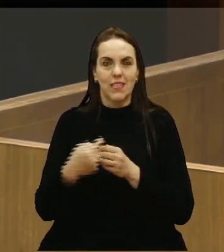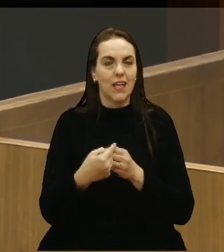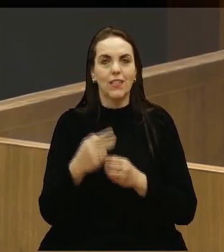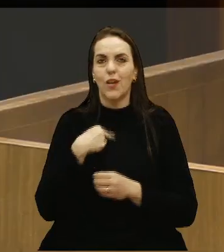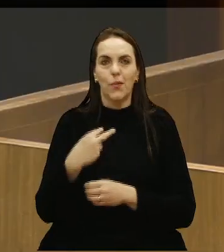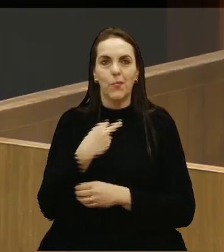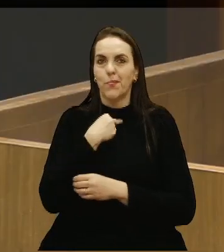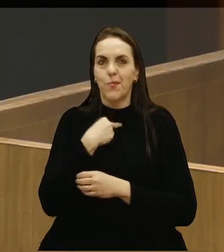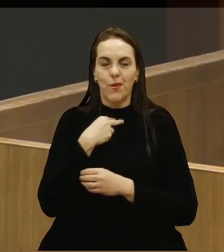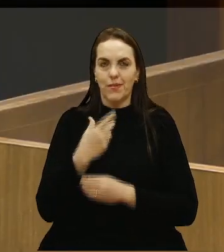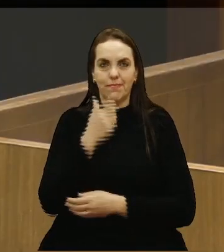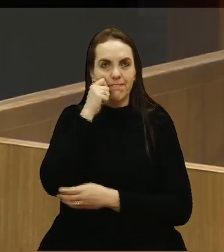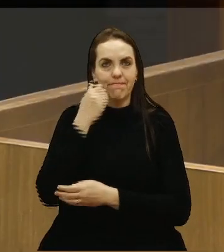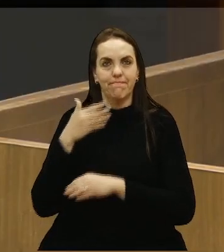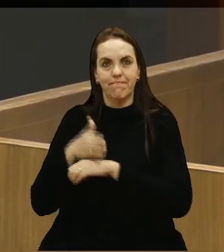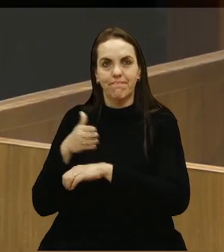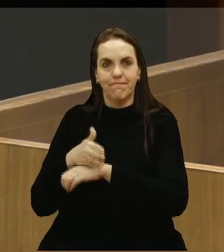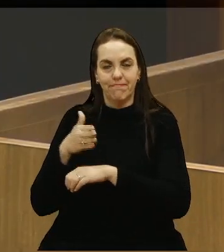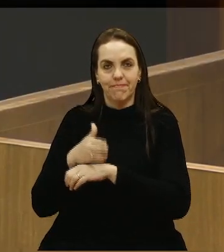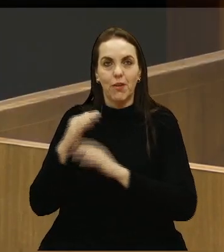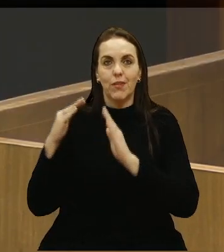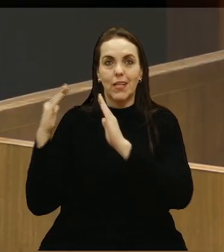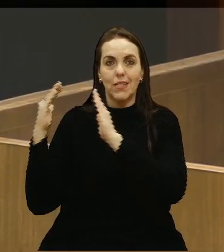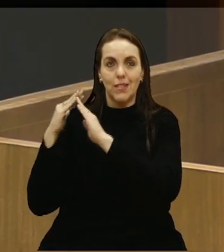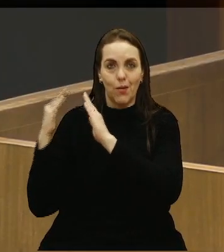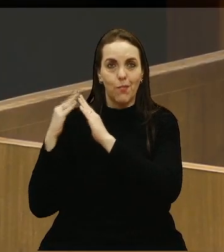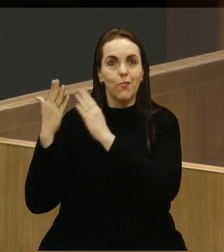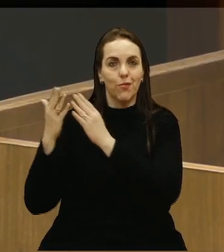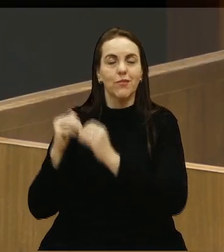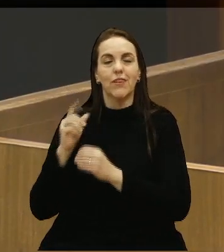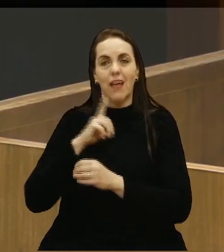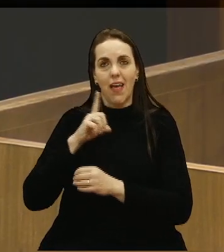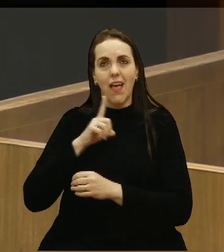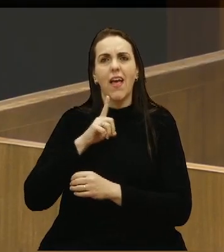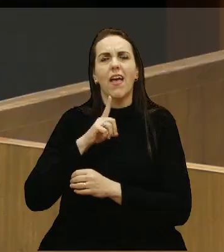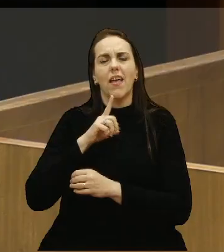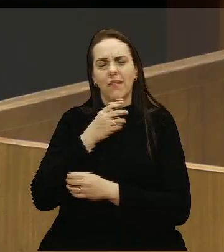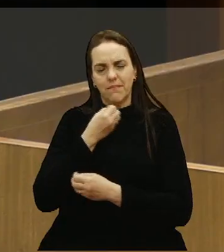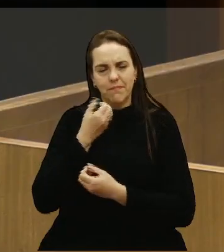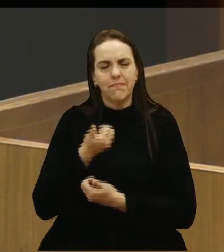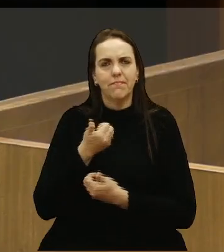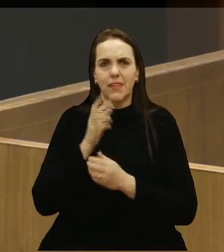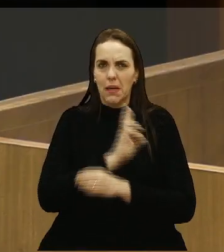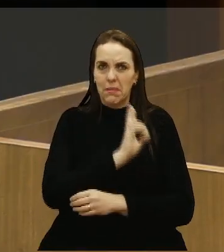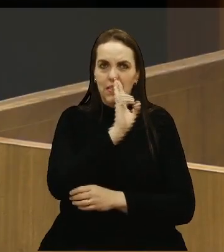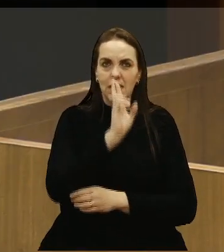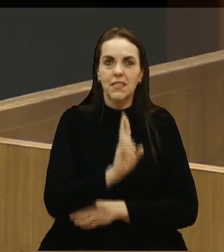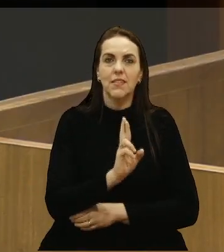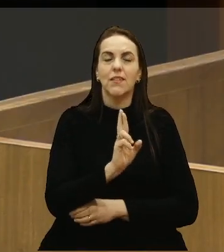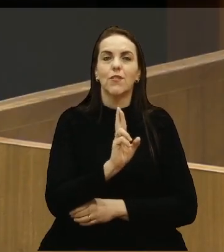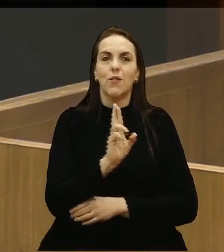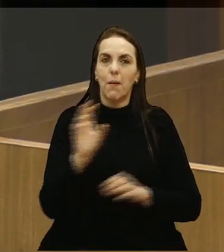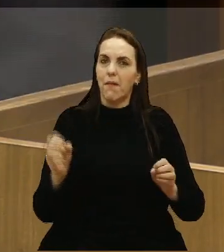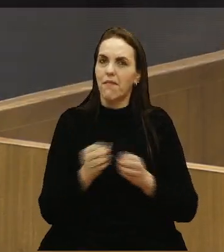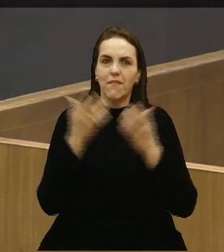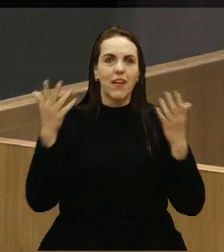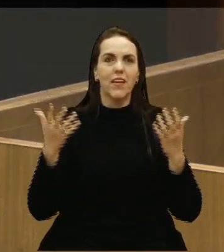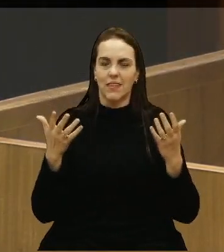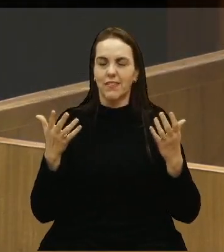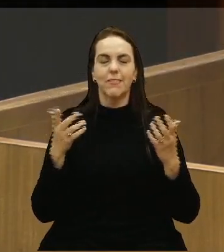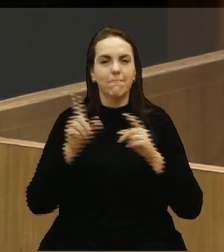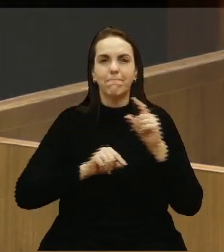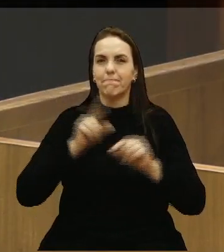Leopoldo, mas precisamos falar bem de nossa cidade, nos representa a nossa maior festa, que seja feita uma escolha de